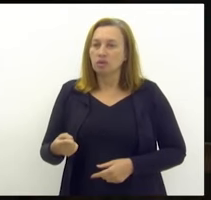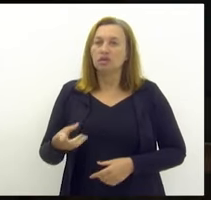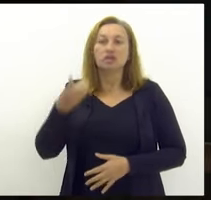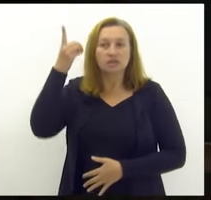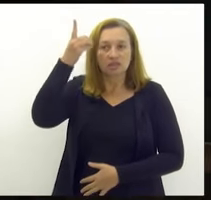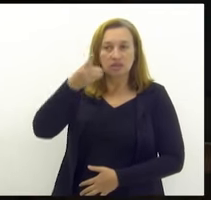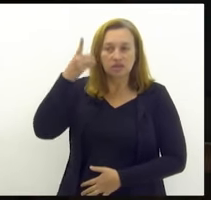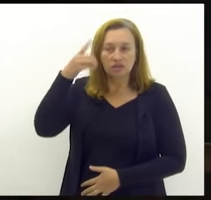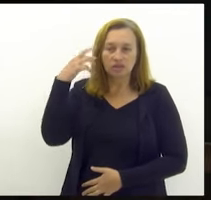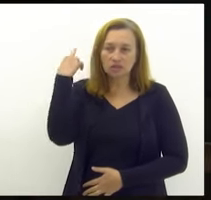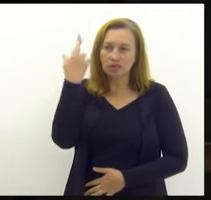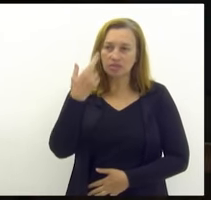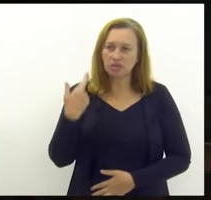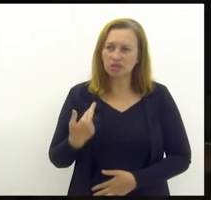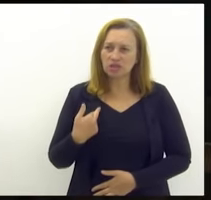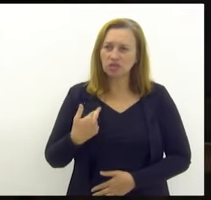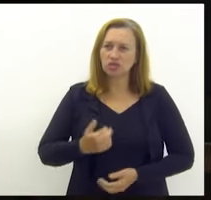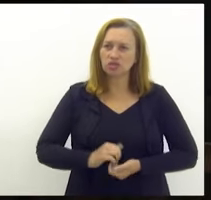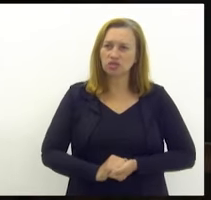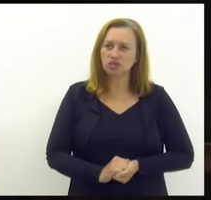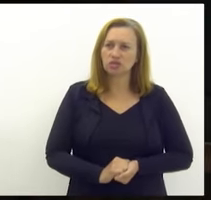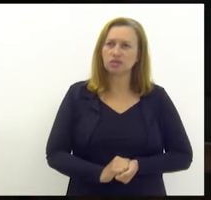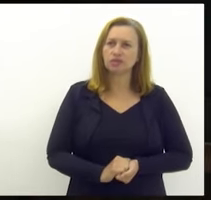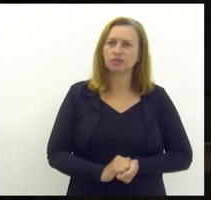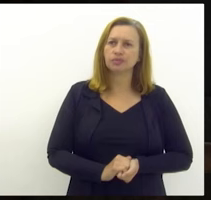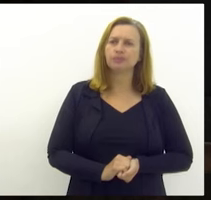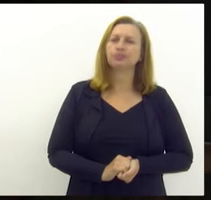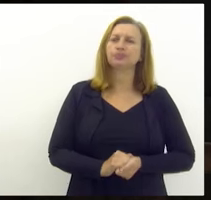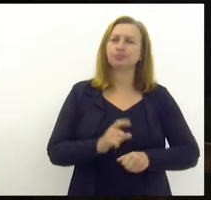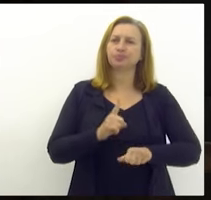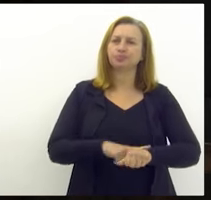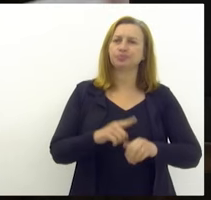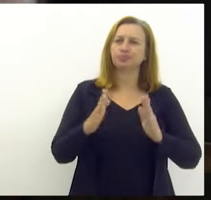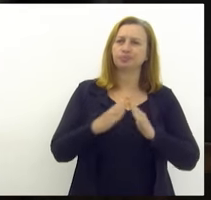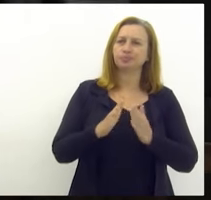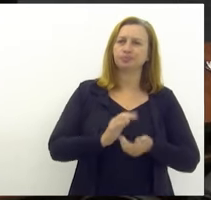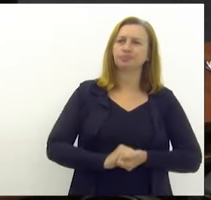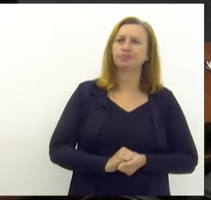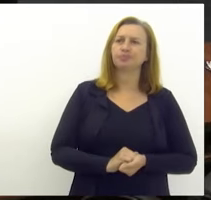a nobre deputada Renata Souza vossa excelência dispõe de 10 minutos no tempo